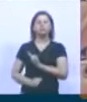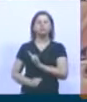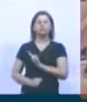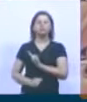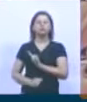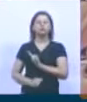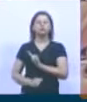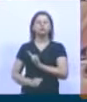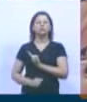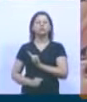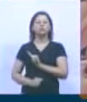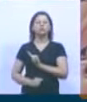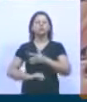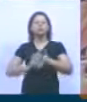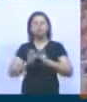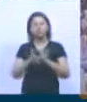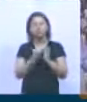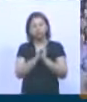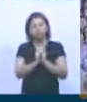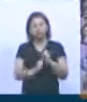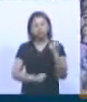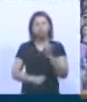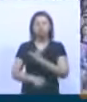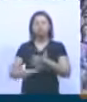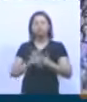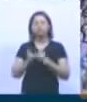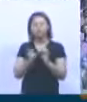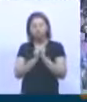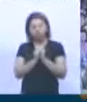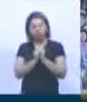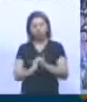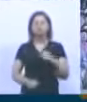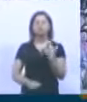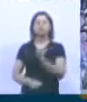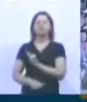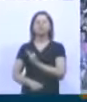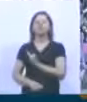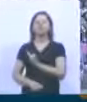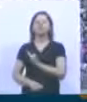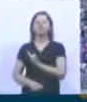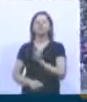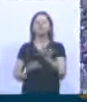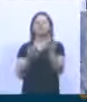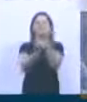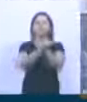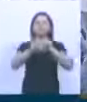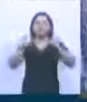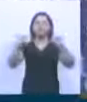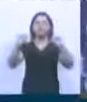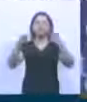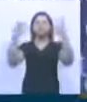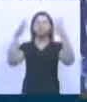de nós. Então Ele está no meio de nós. Ele está no meio de nós como Salvador. Pode aplaudir